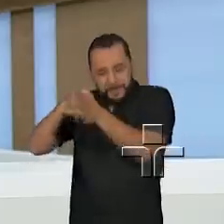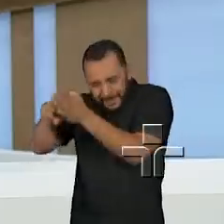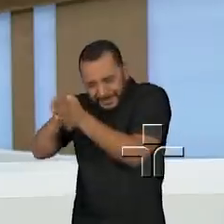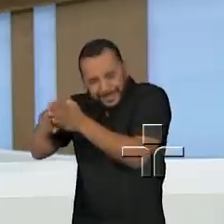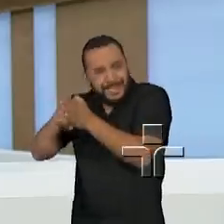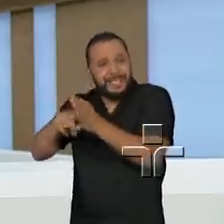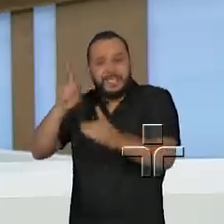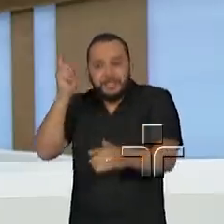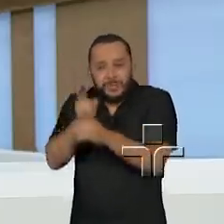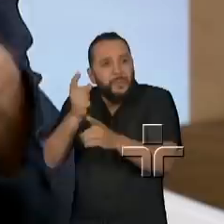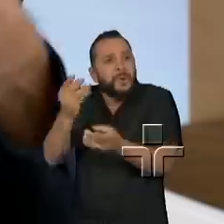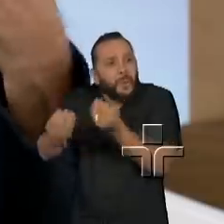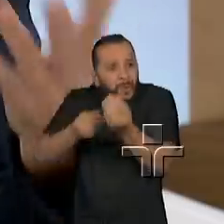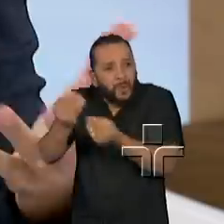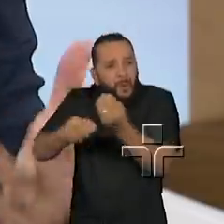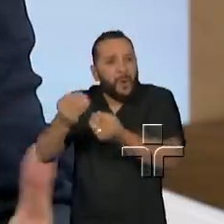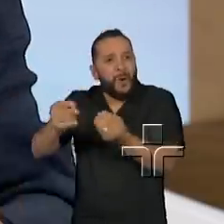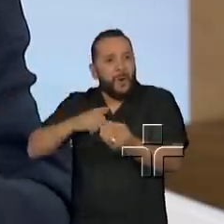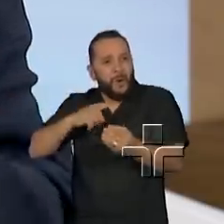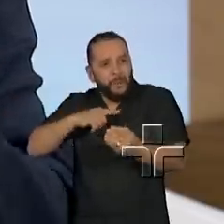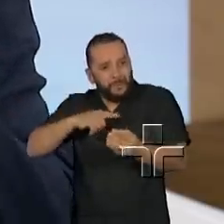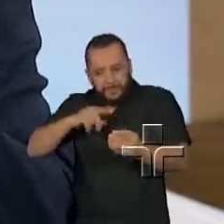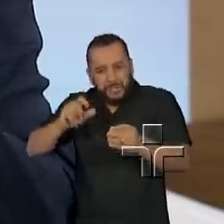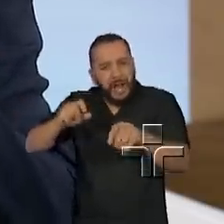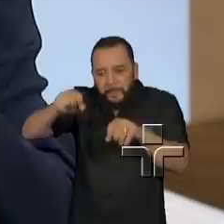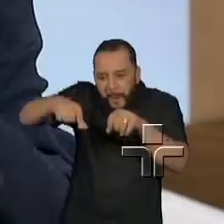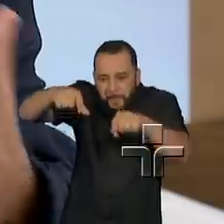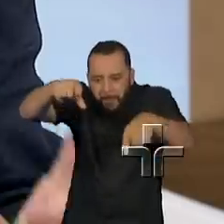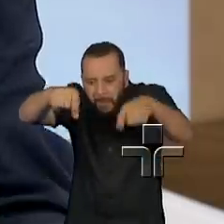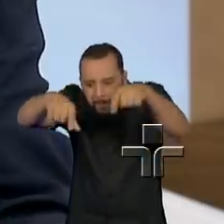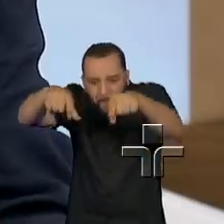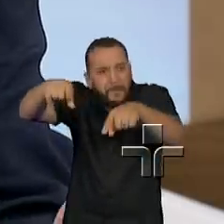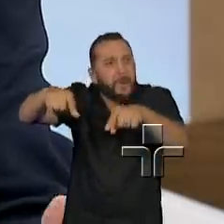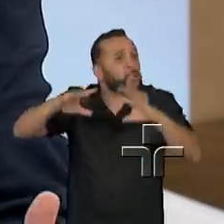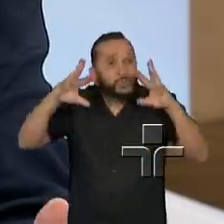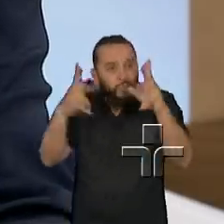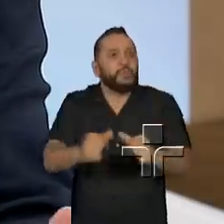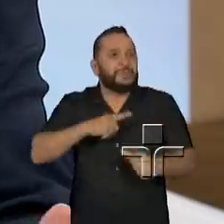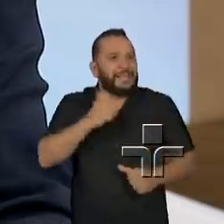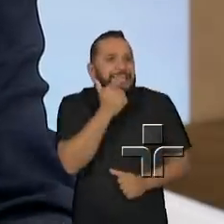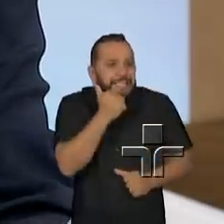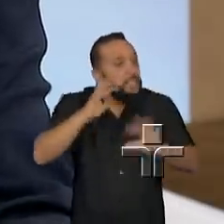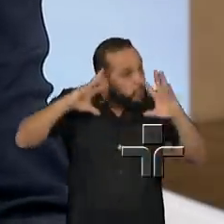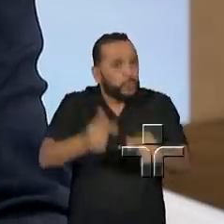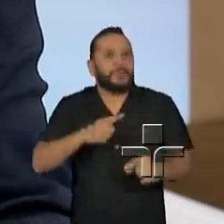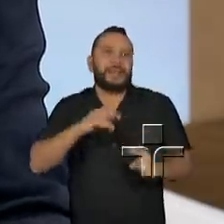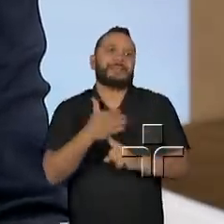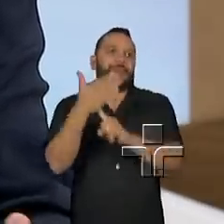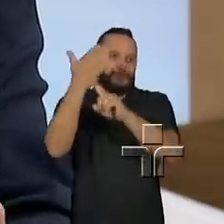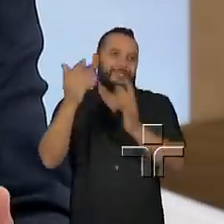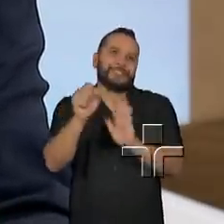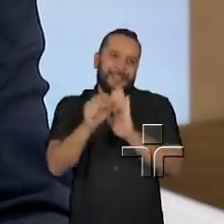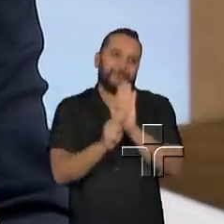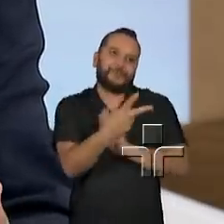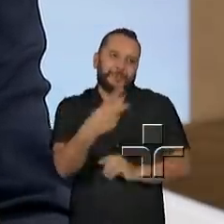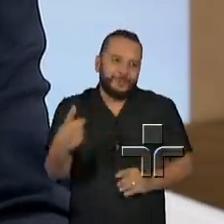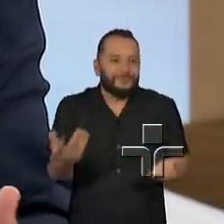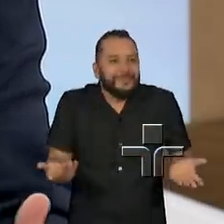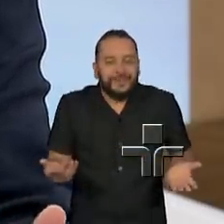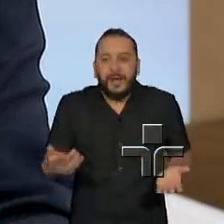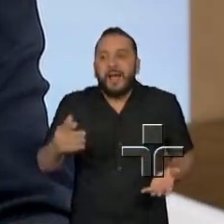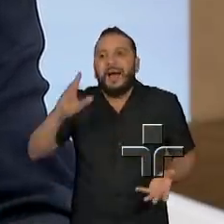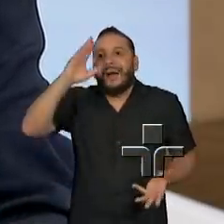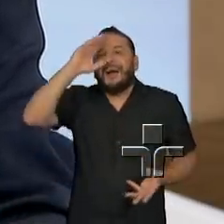descobriu como é que fixa nitrogênio usando bactérias. Então, não tem como a gente escapar. O século XXI é um século tecnológico e existe